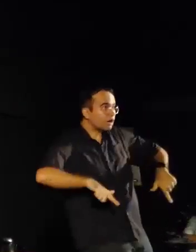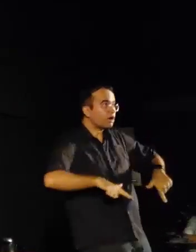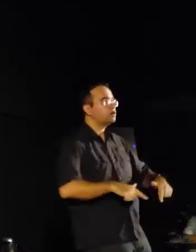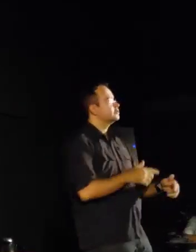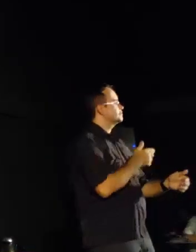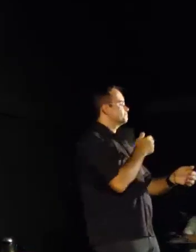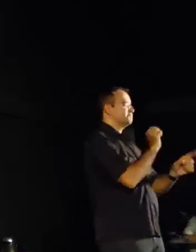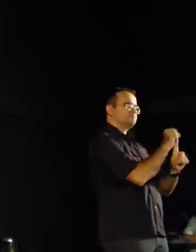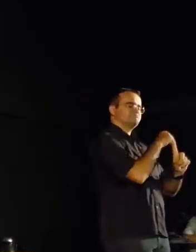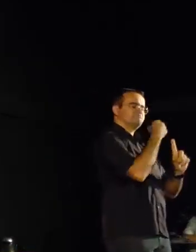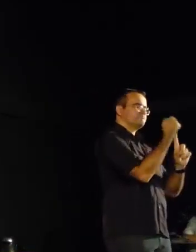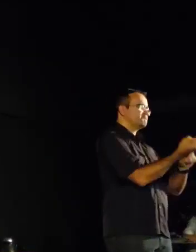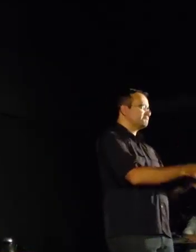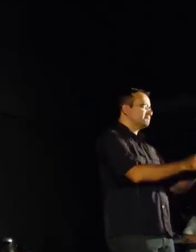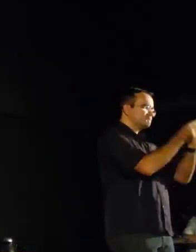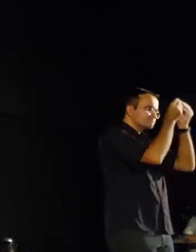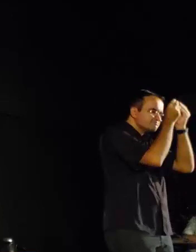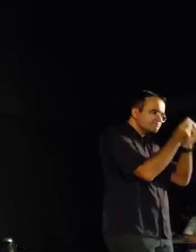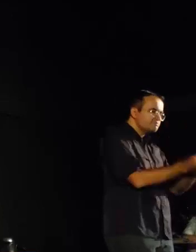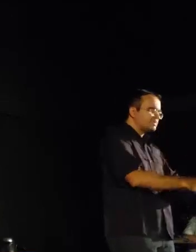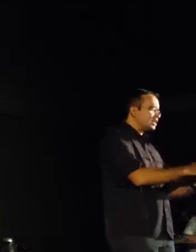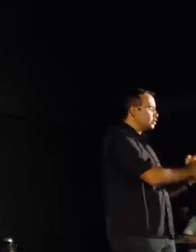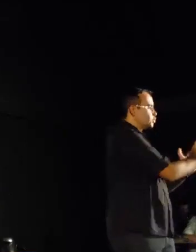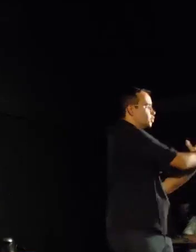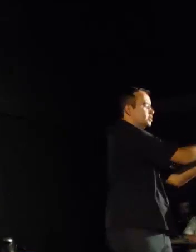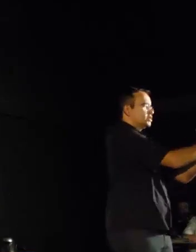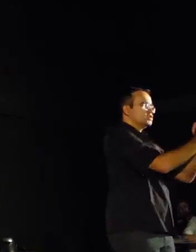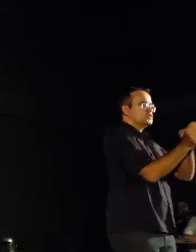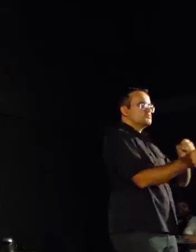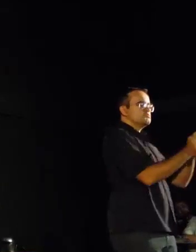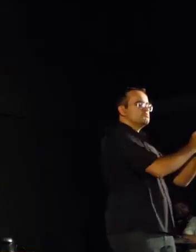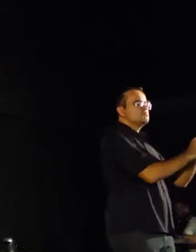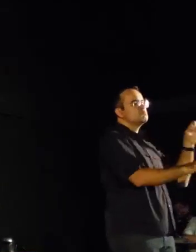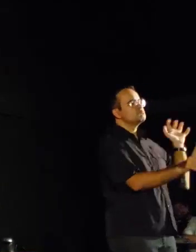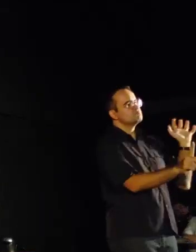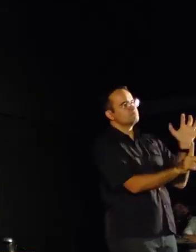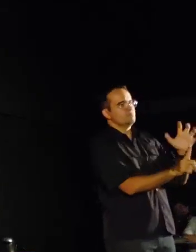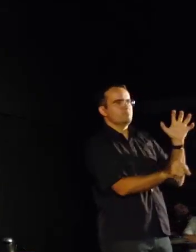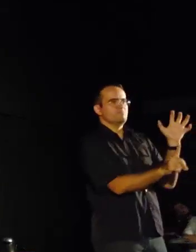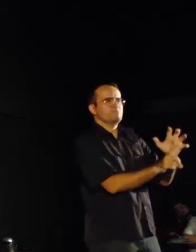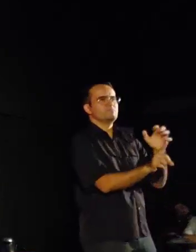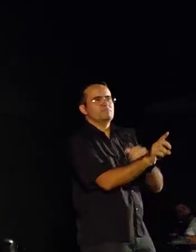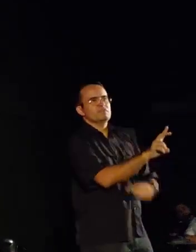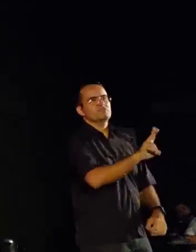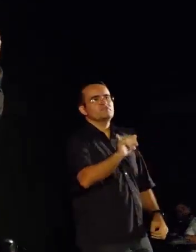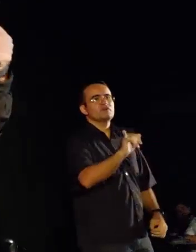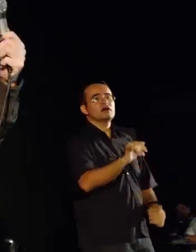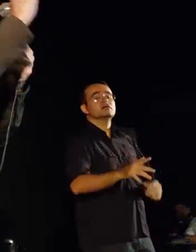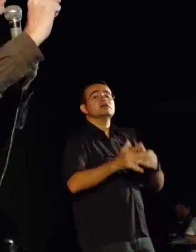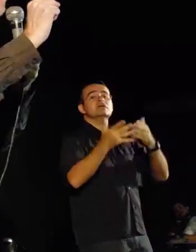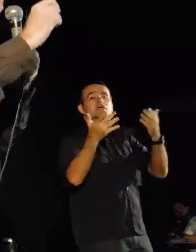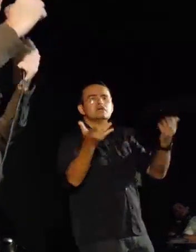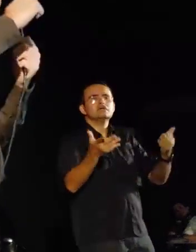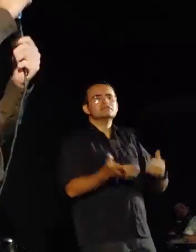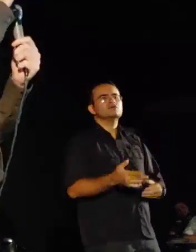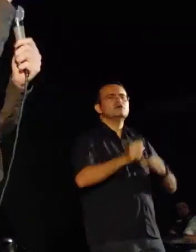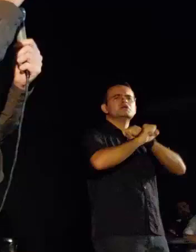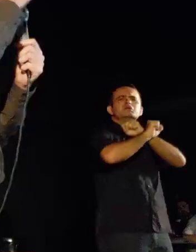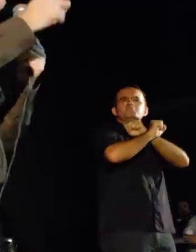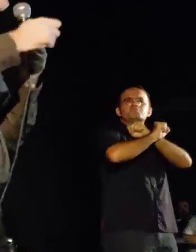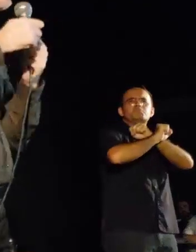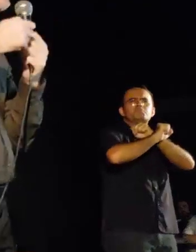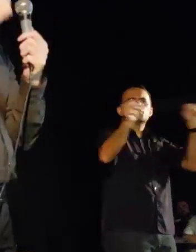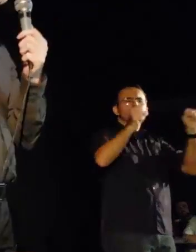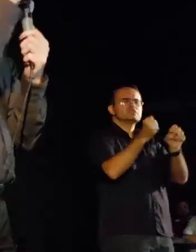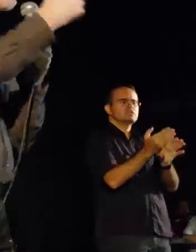armas nós temos? É isso. Certo? Então dentro desse horizonte, vejam, onde era impossível a aplicação